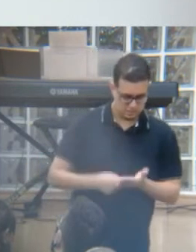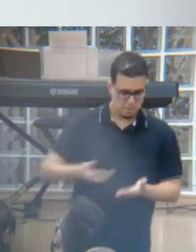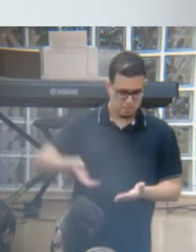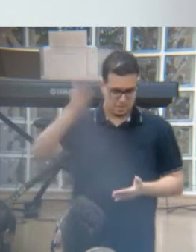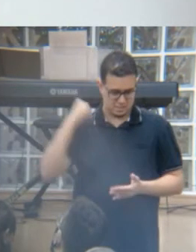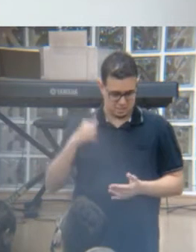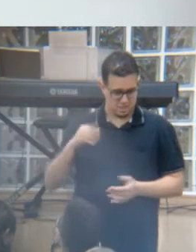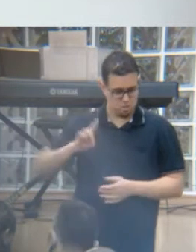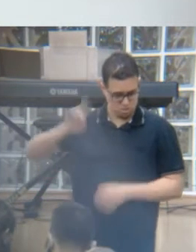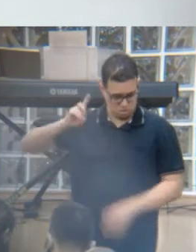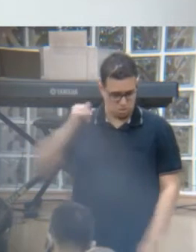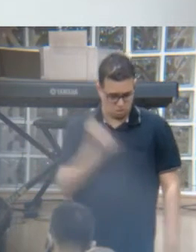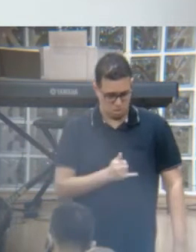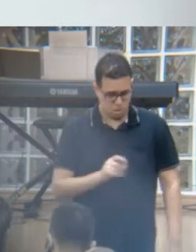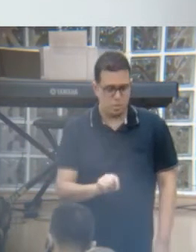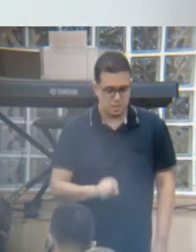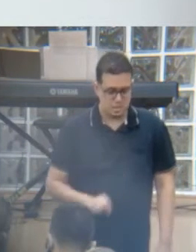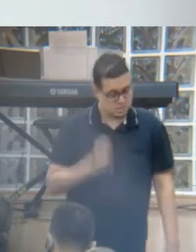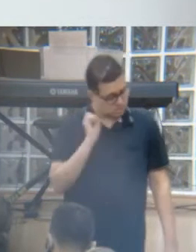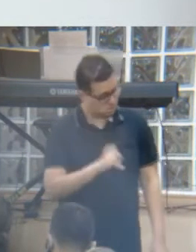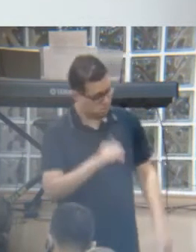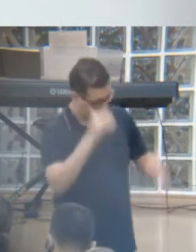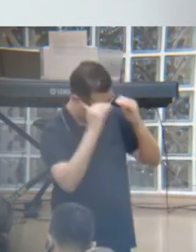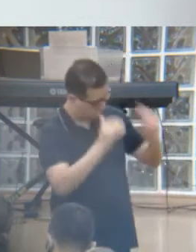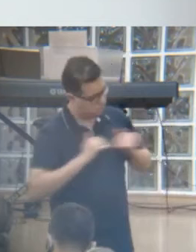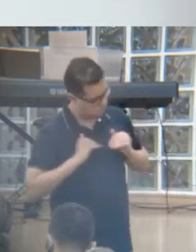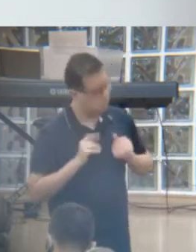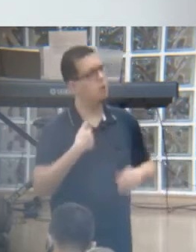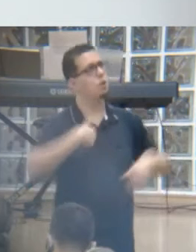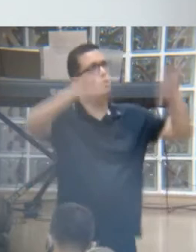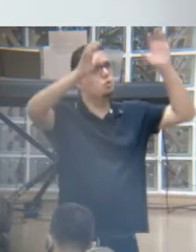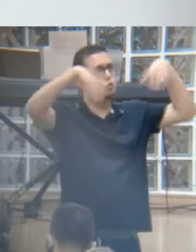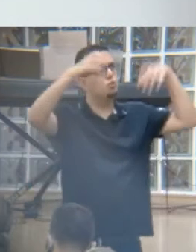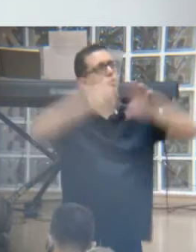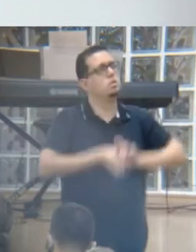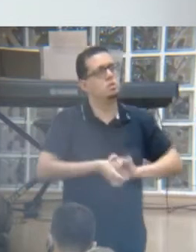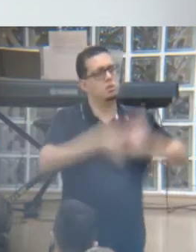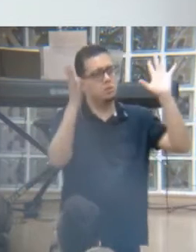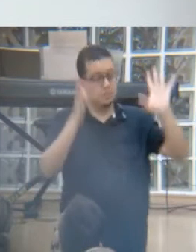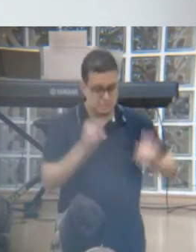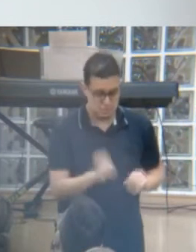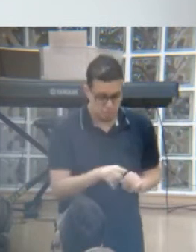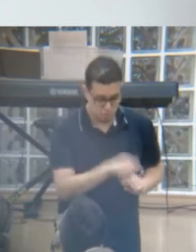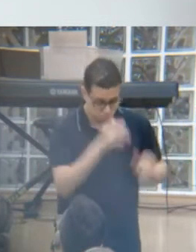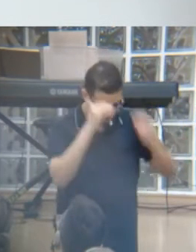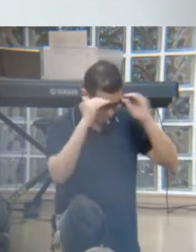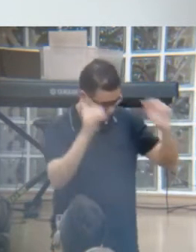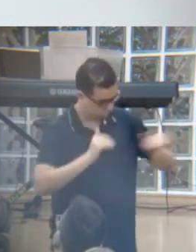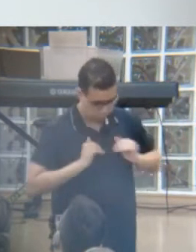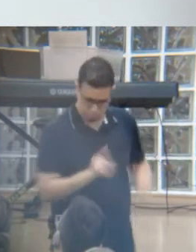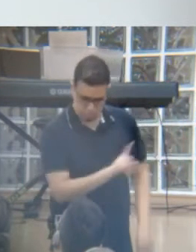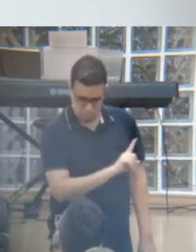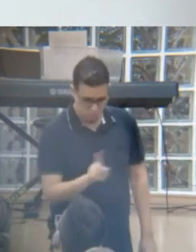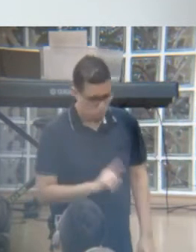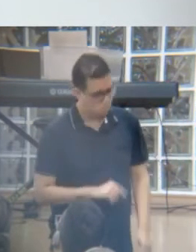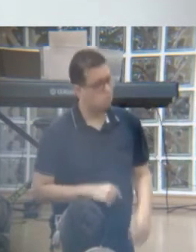céu e derramo a chuva. Se eu não obedecer, se vocês não obedecerem, diz o Senhor, né? Se não obedecer,